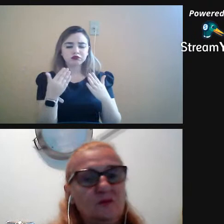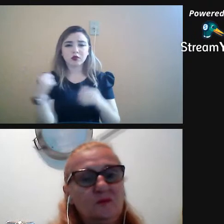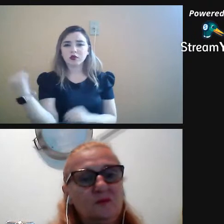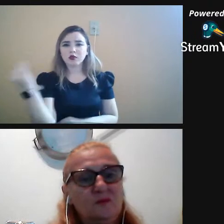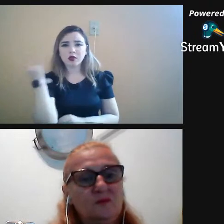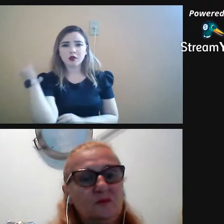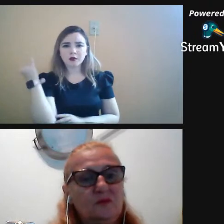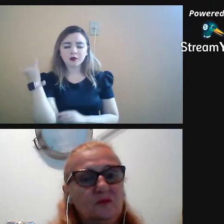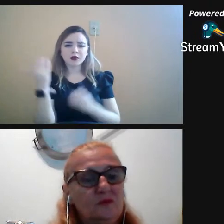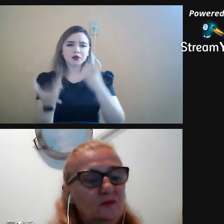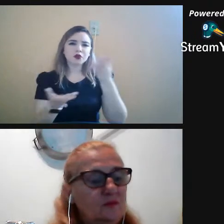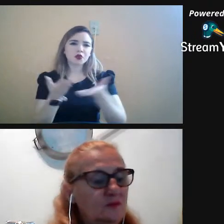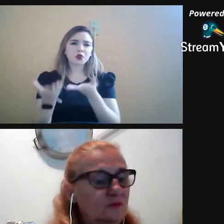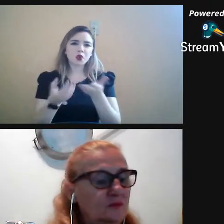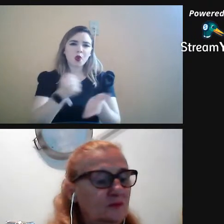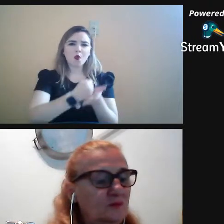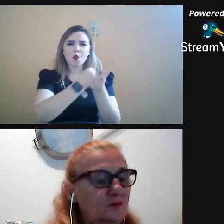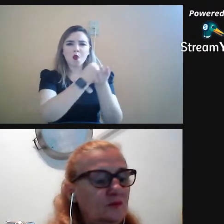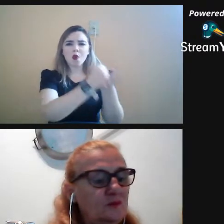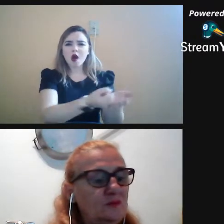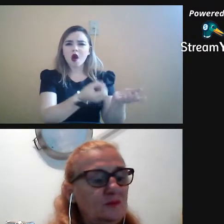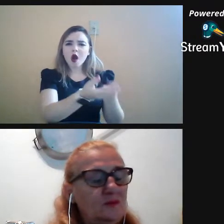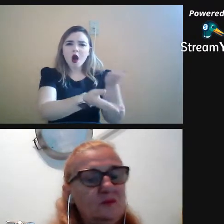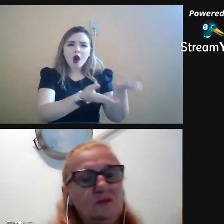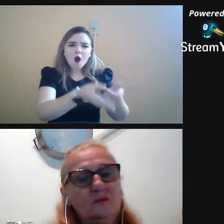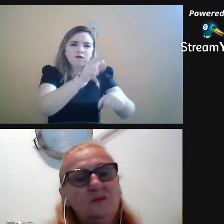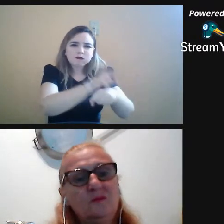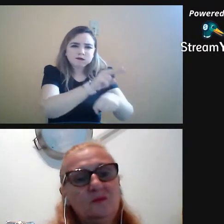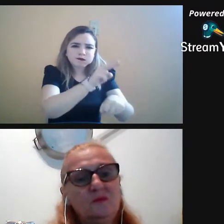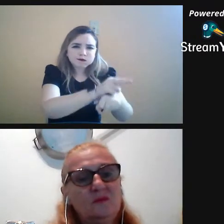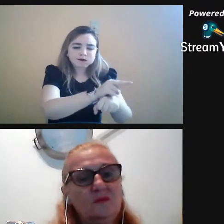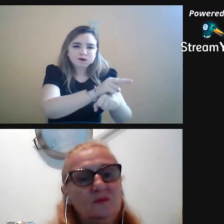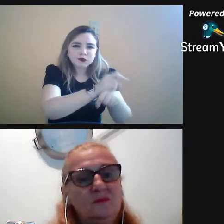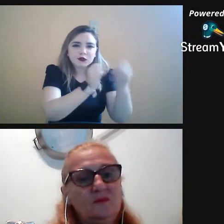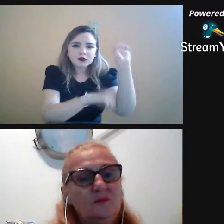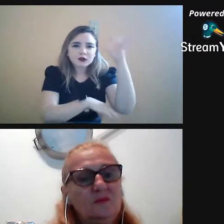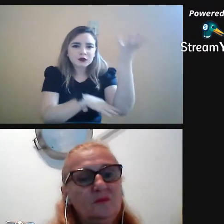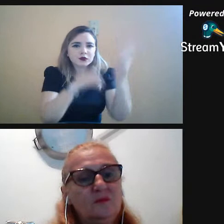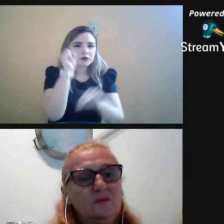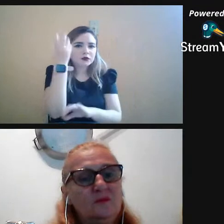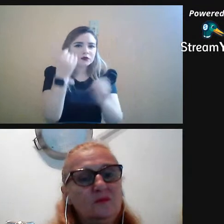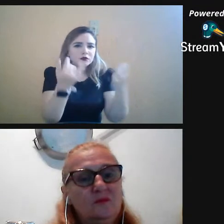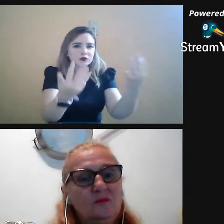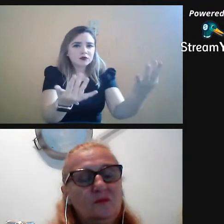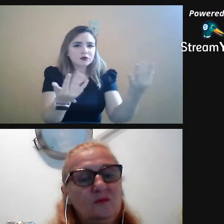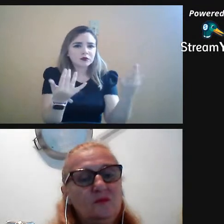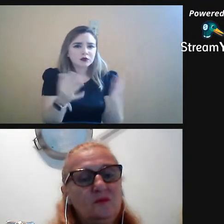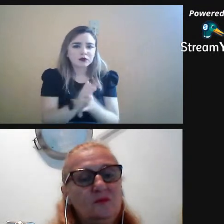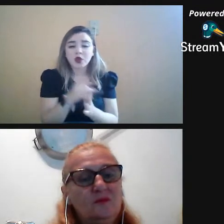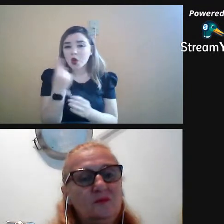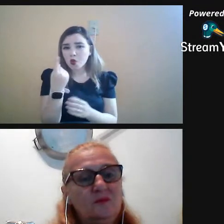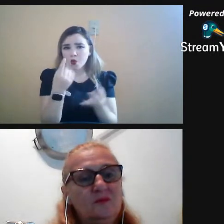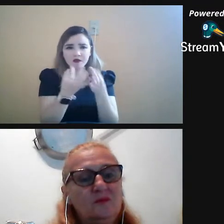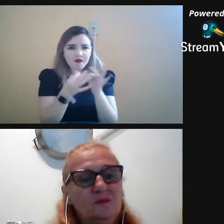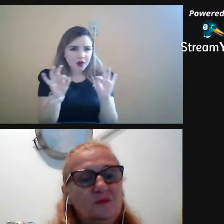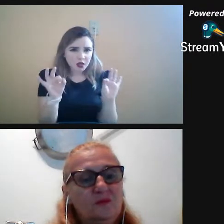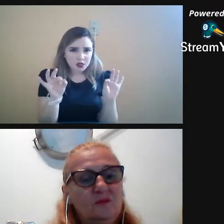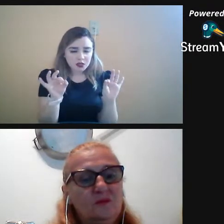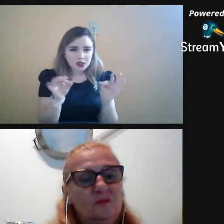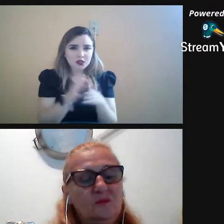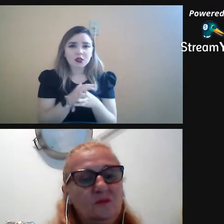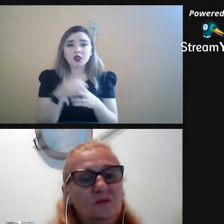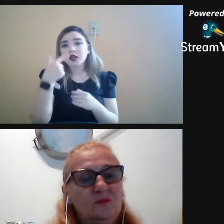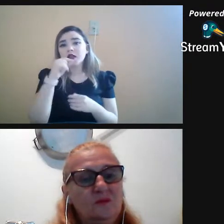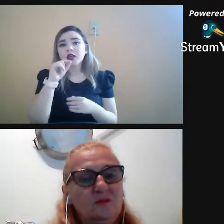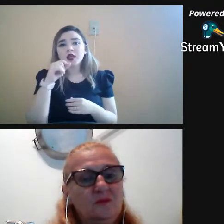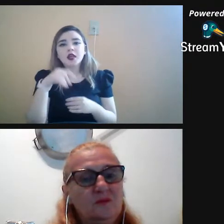de preservar esse ambiente? Eu quero ouvir de vocês isso. Em uma frase, quem está escutando